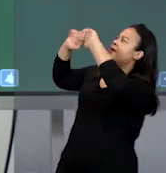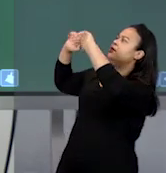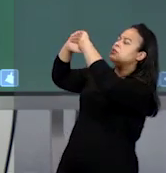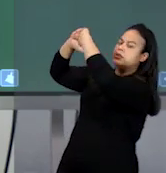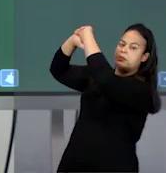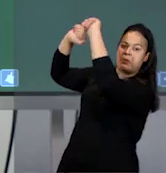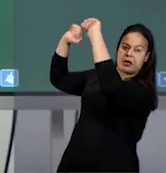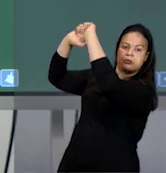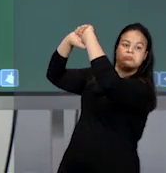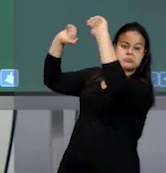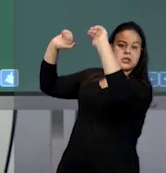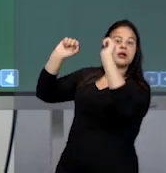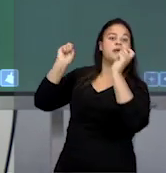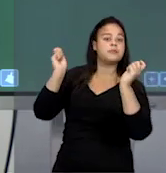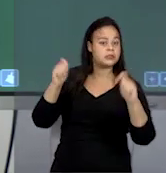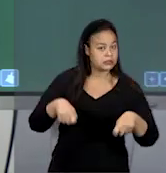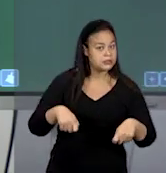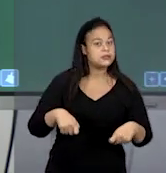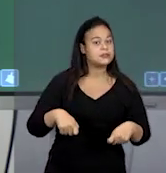Bzão, Bzinho,